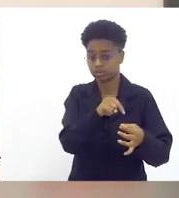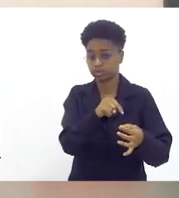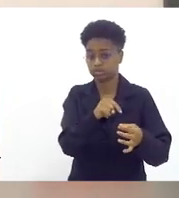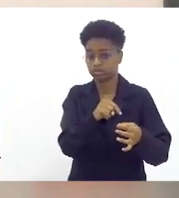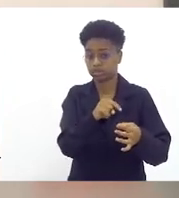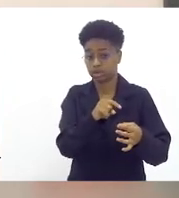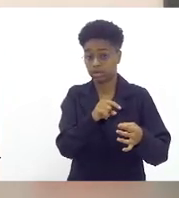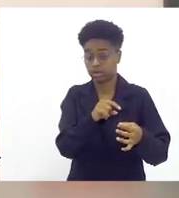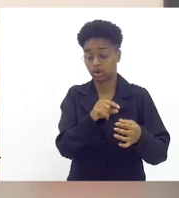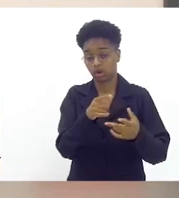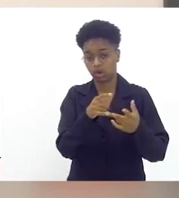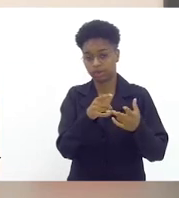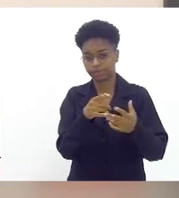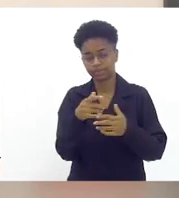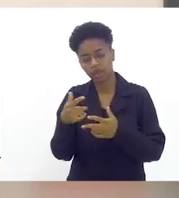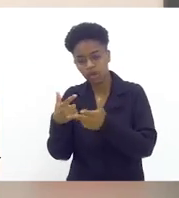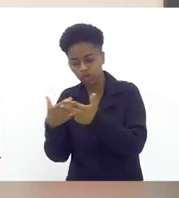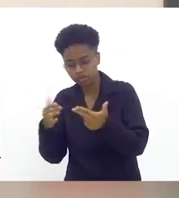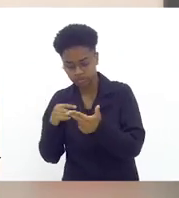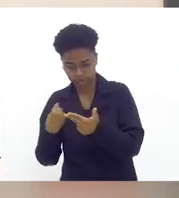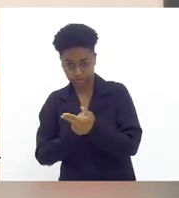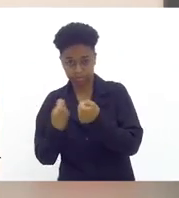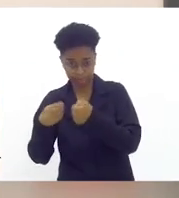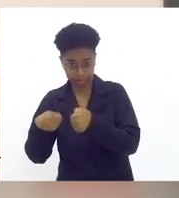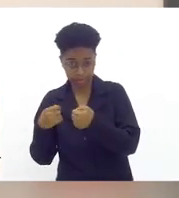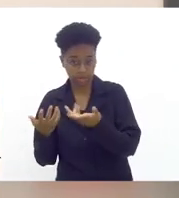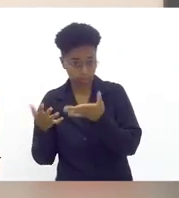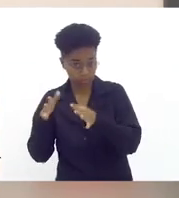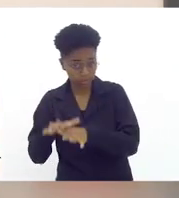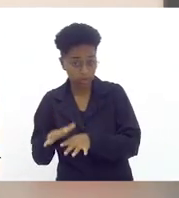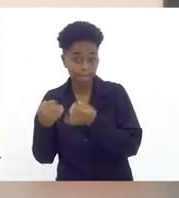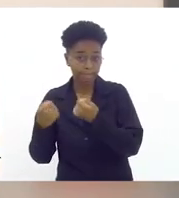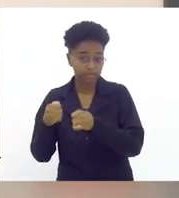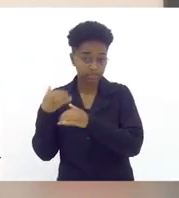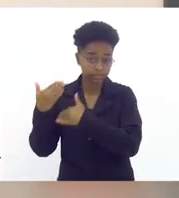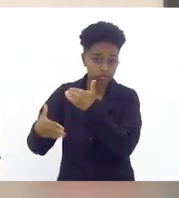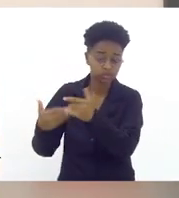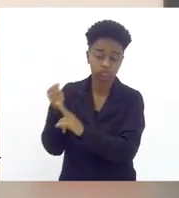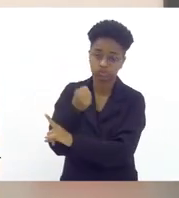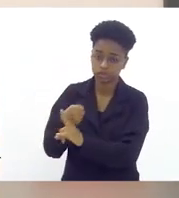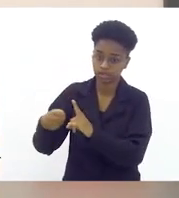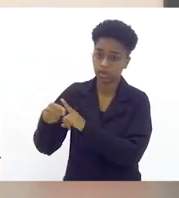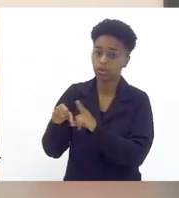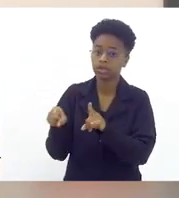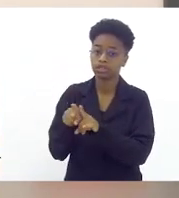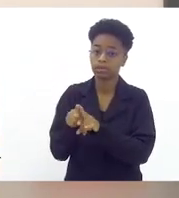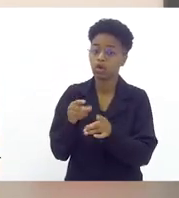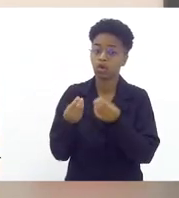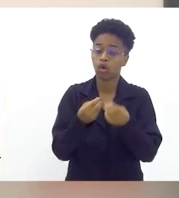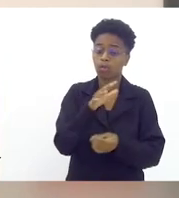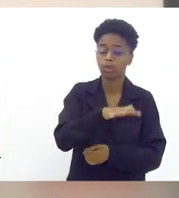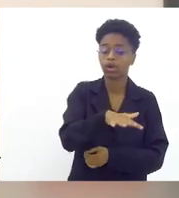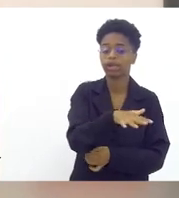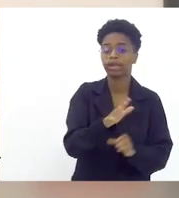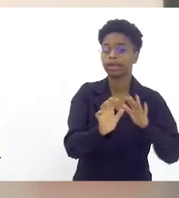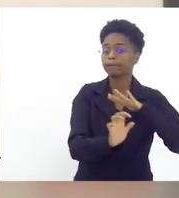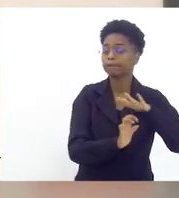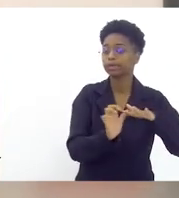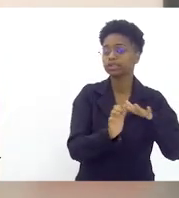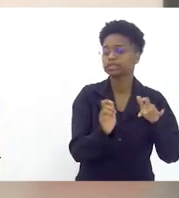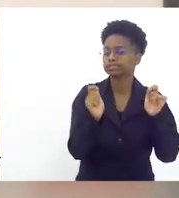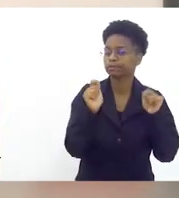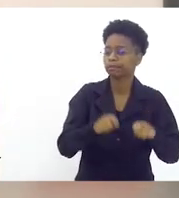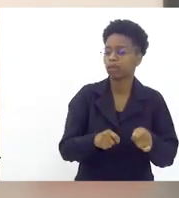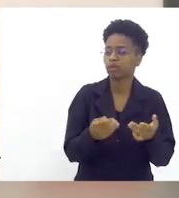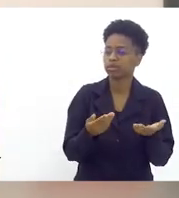que a gente precisa como inclusão, o que a gente precisa como desenvolvimento social e também como as empresas elas podem, de certa